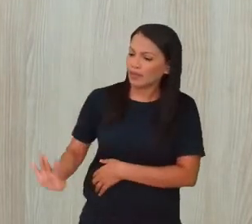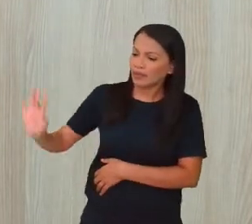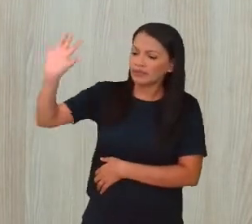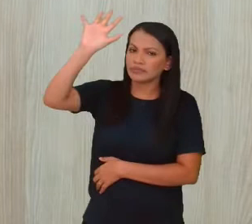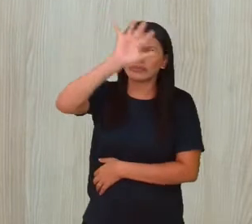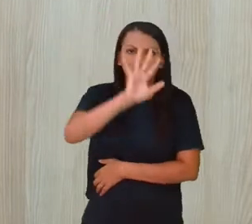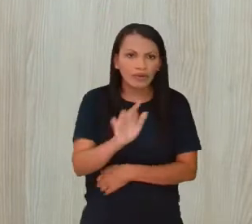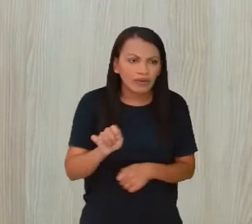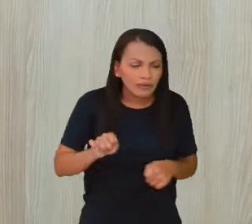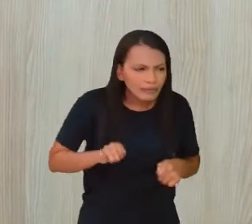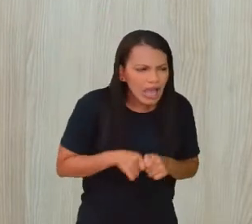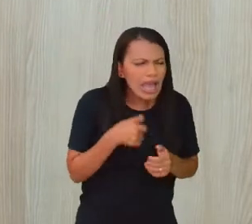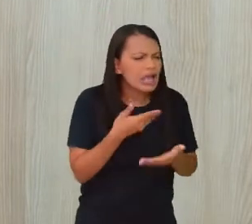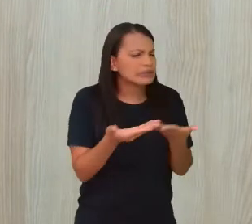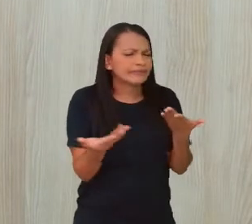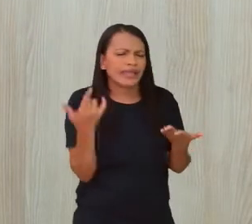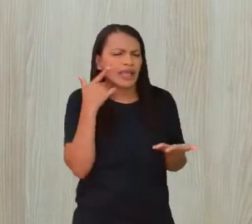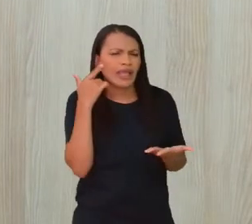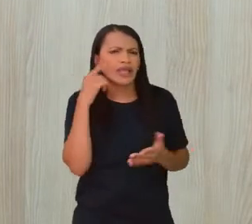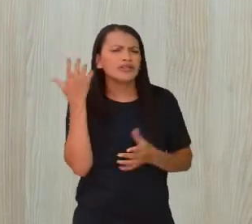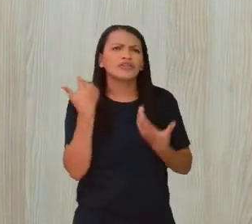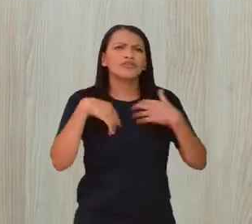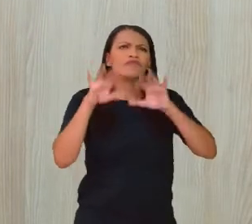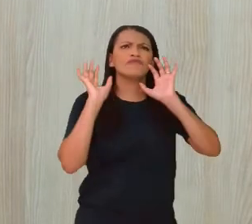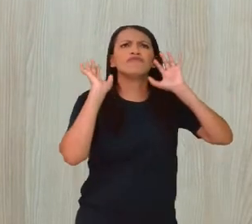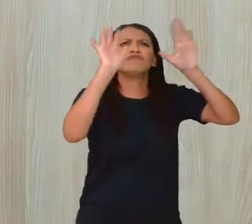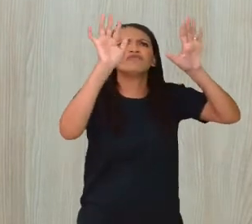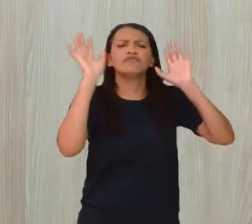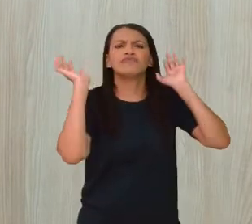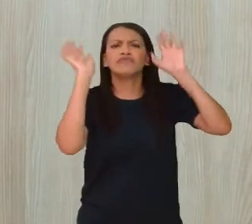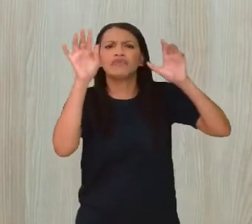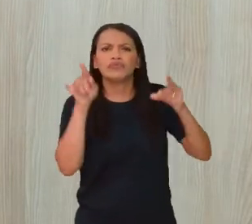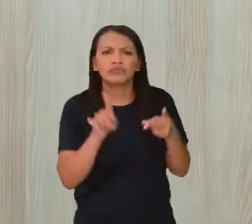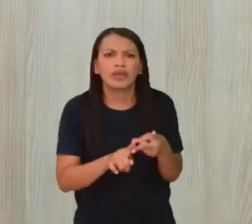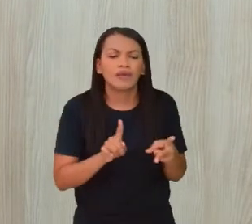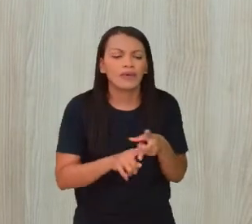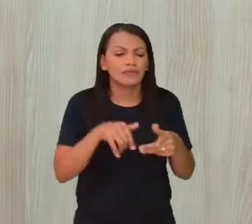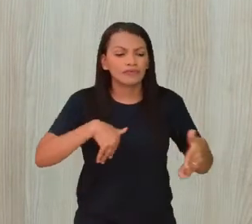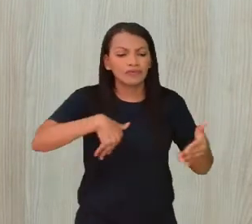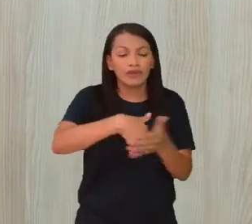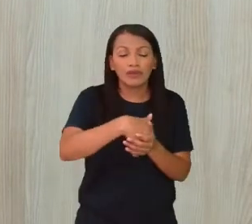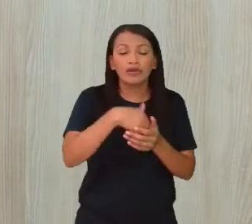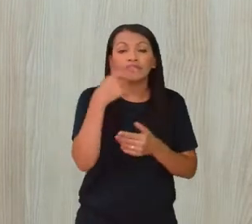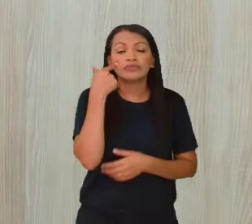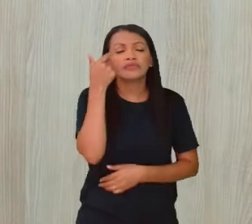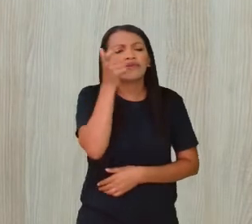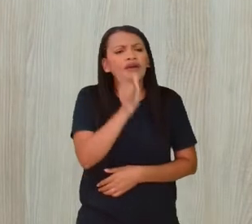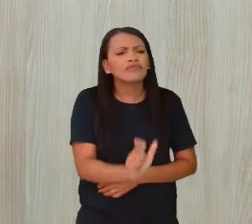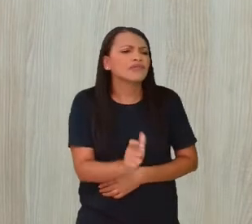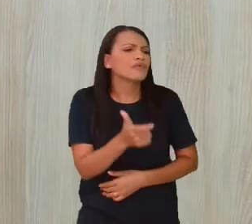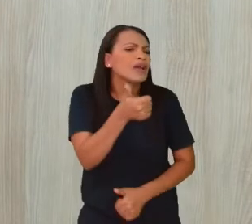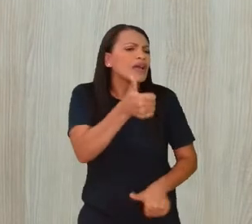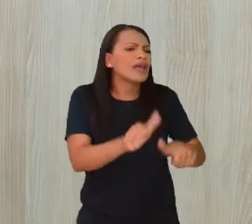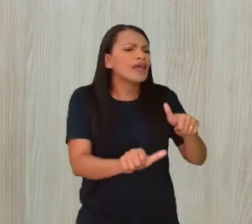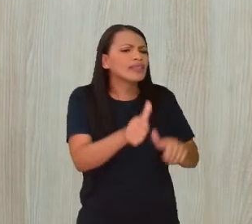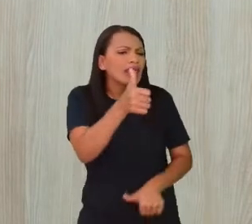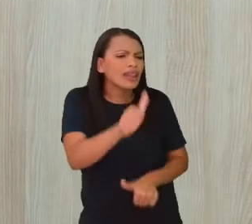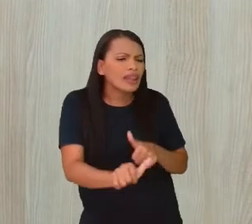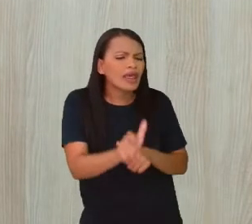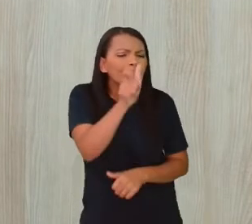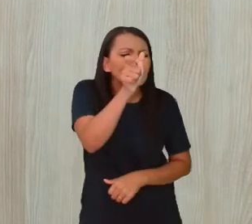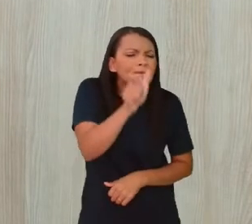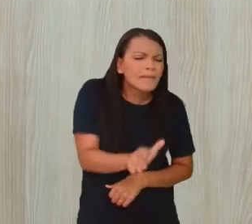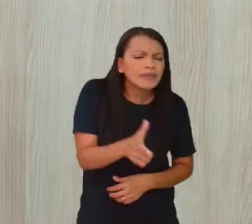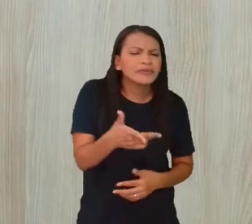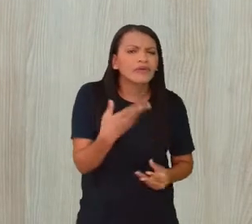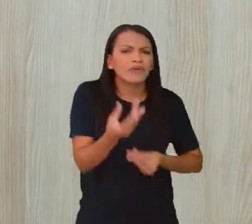isso, tanto de futebol, vôlei e tudo mais, mas no caso desse esporte de combate, você vai analisar o indivíduo, né? Então, a tática que